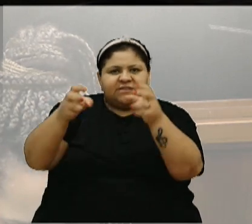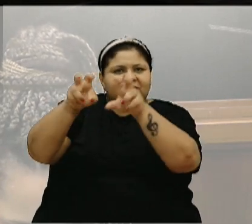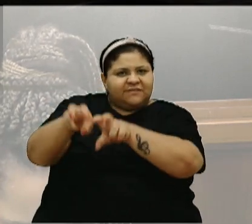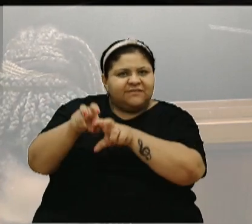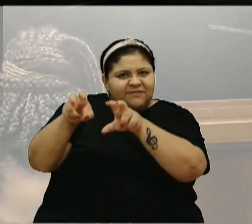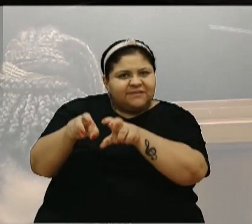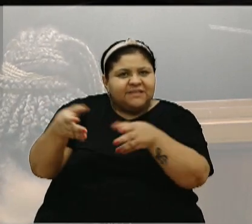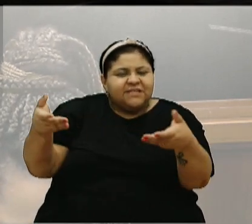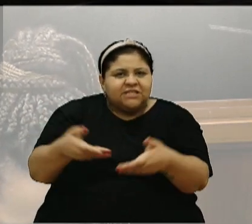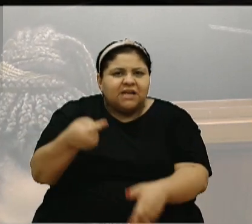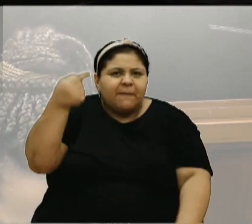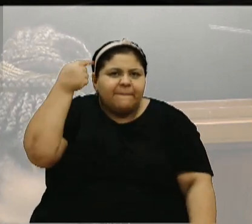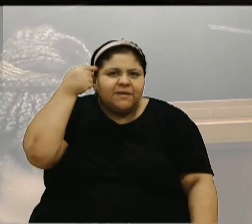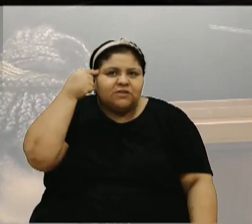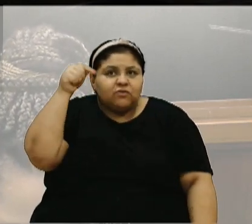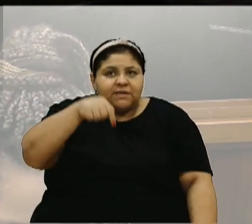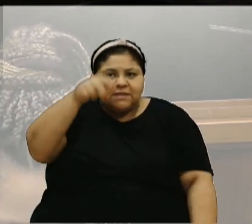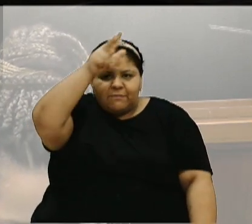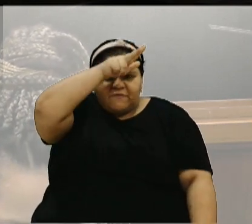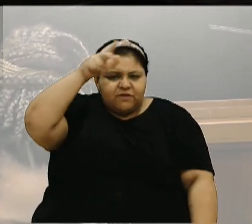isso com a Prefeitura de Caxias?